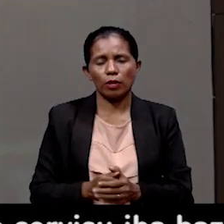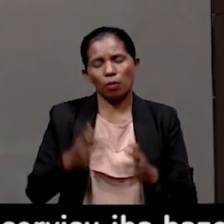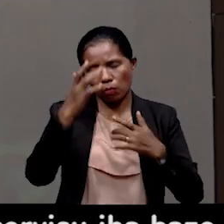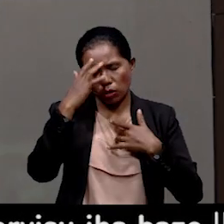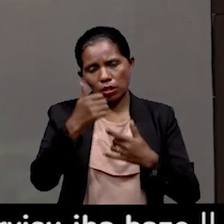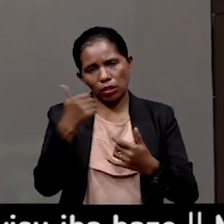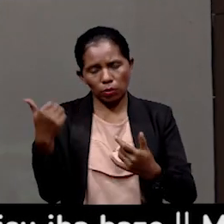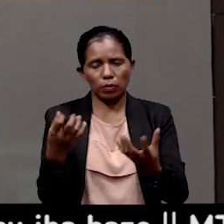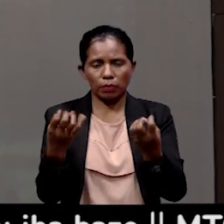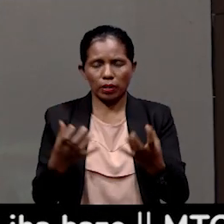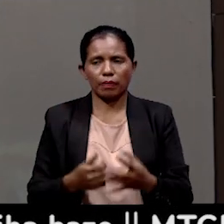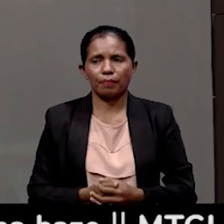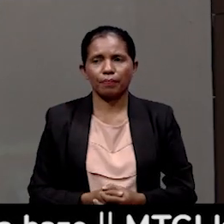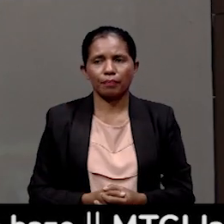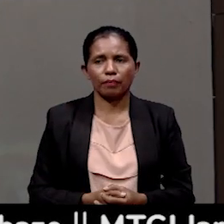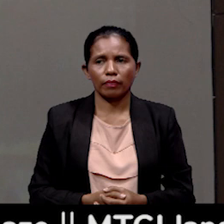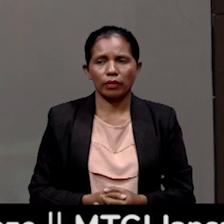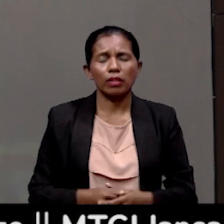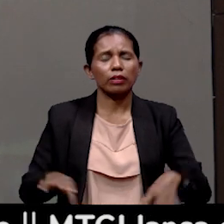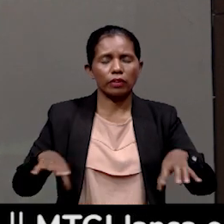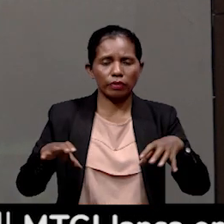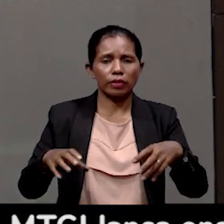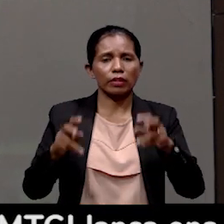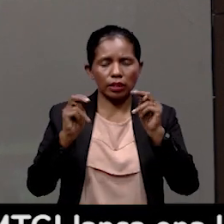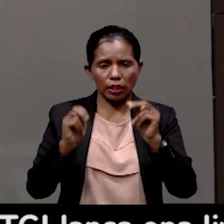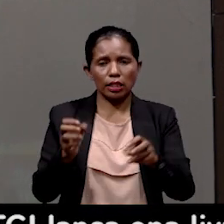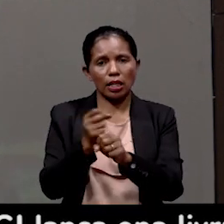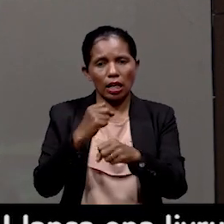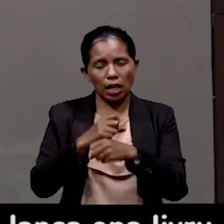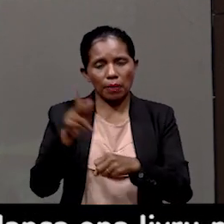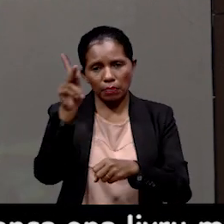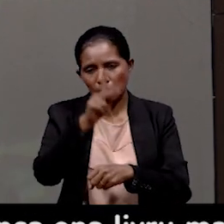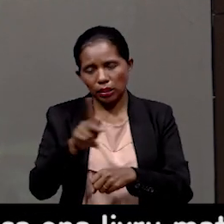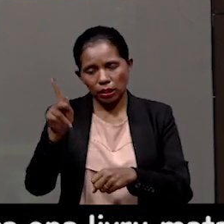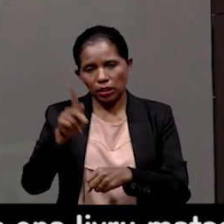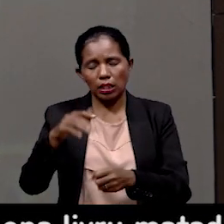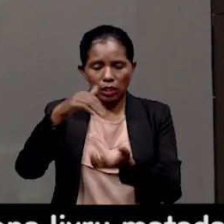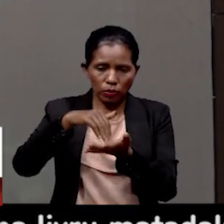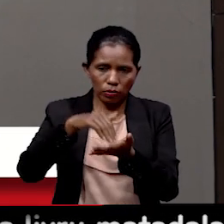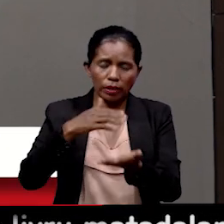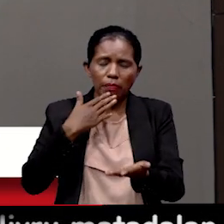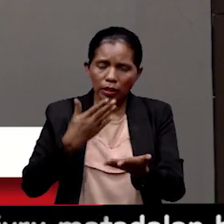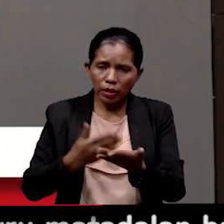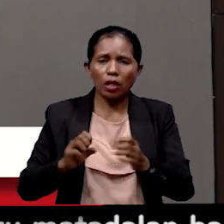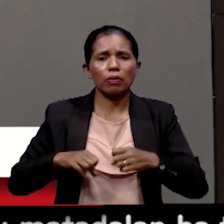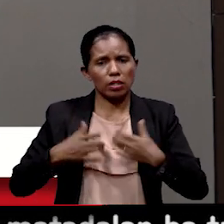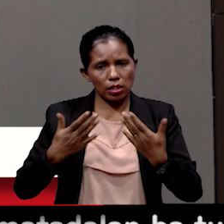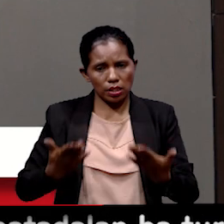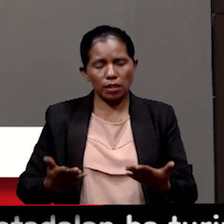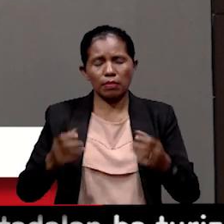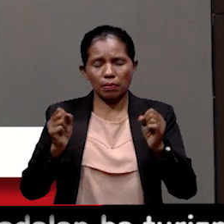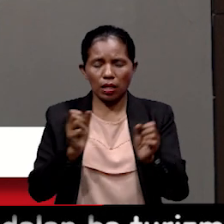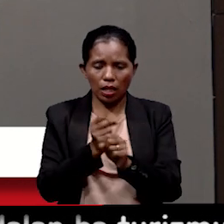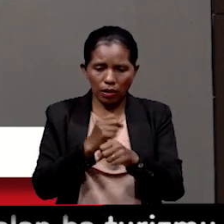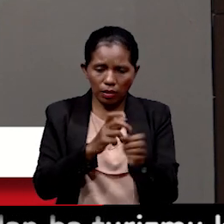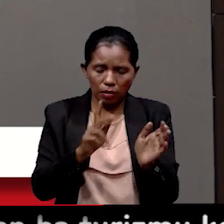selo. Para de trabalho ida na bema tem que halo pesquisa no mos estudo da bema dia para hanu sama bele halo fal plano dia